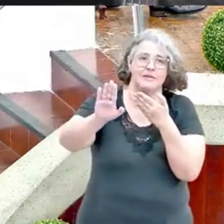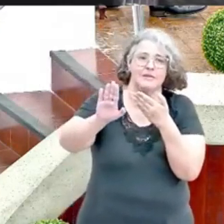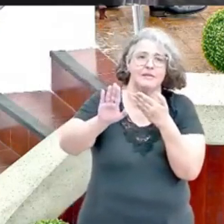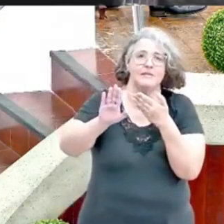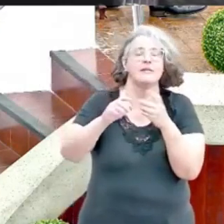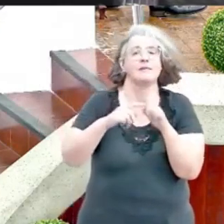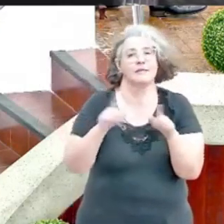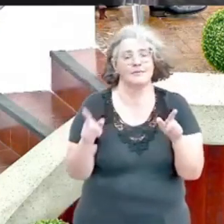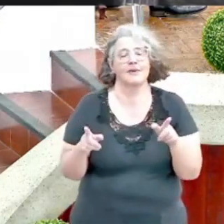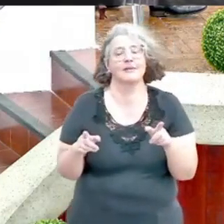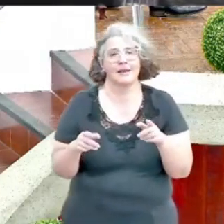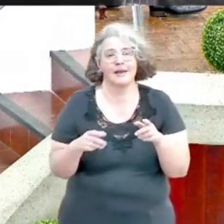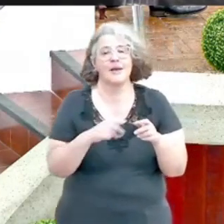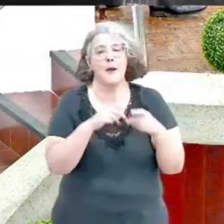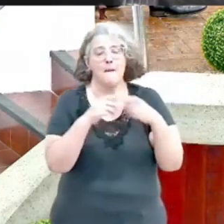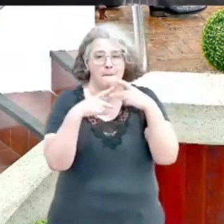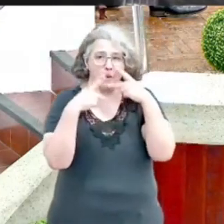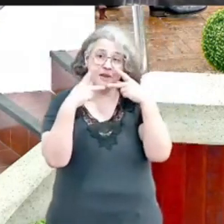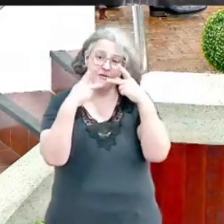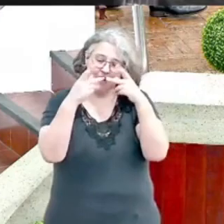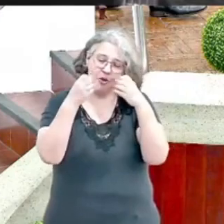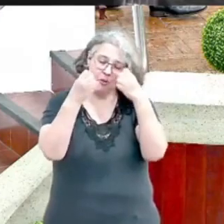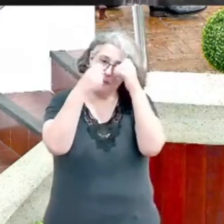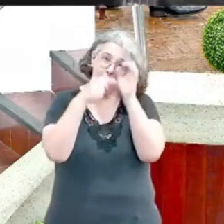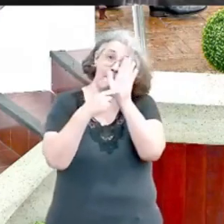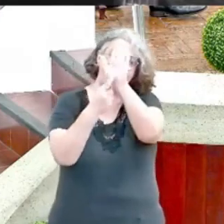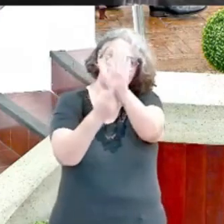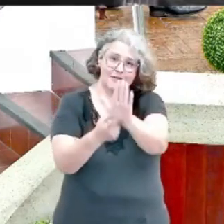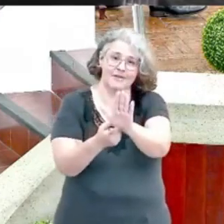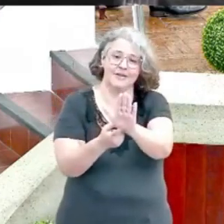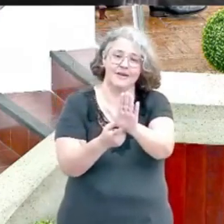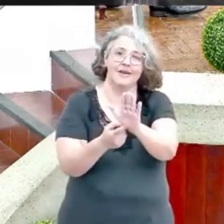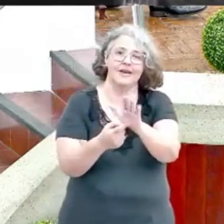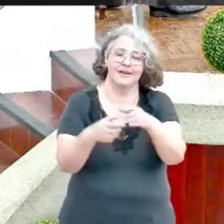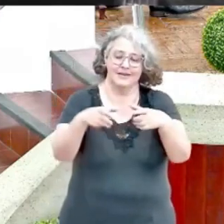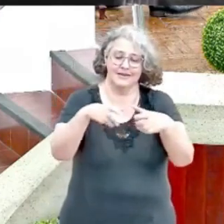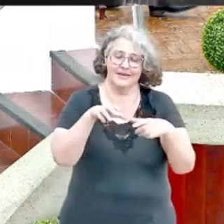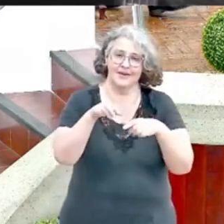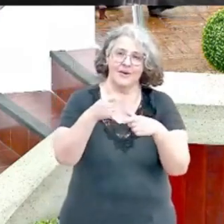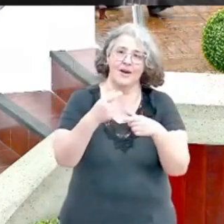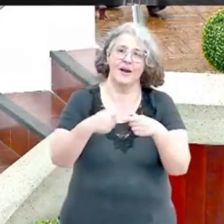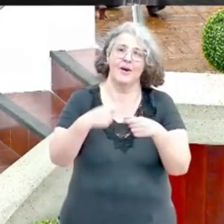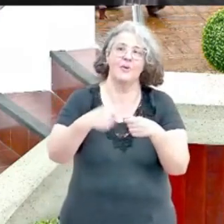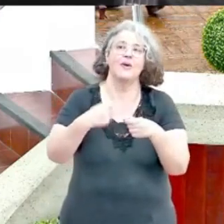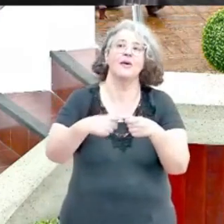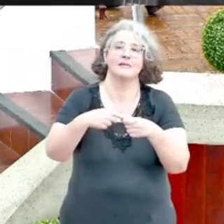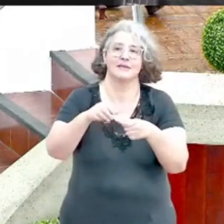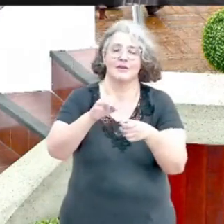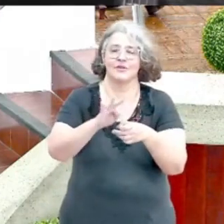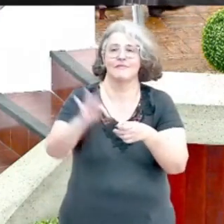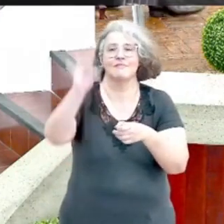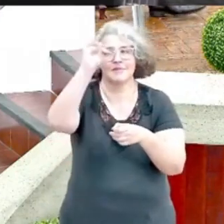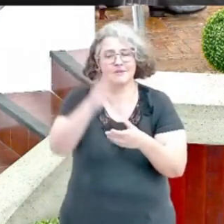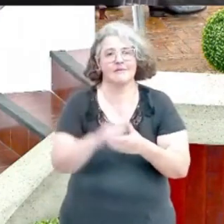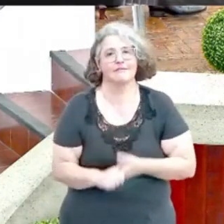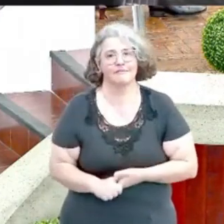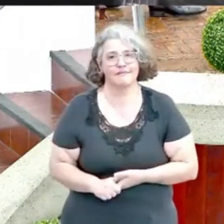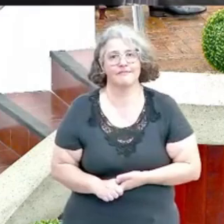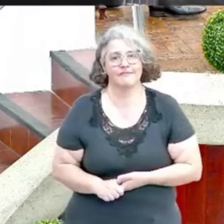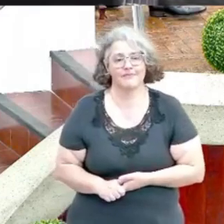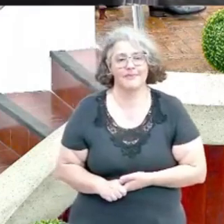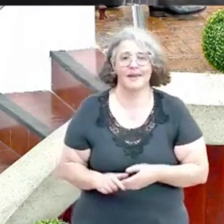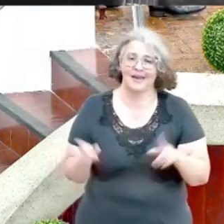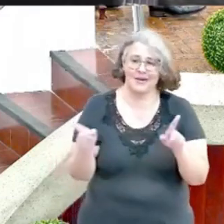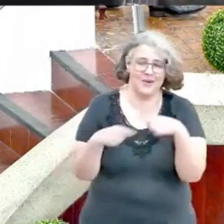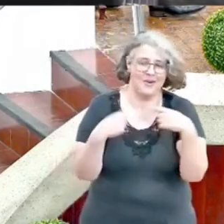sua situação em relação aos Tessalonicenses. Ela é bela, ela é poética, ela é inclusive nome de música, de